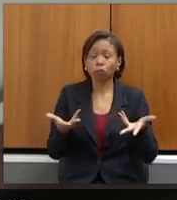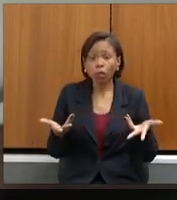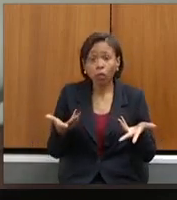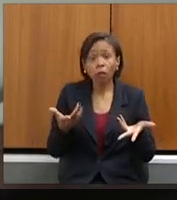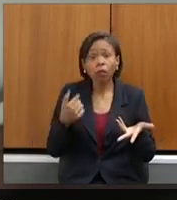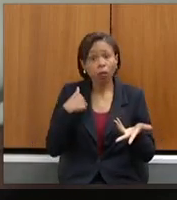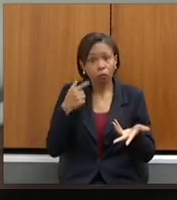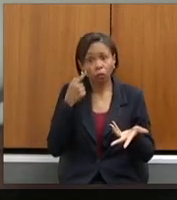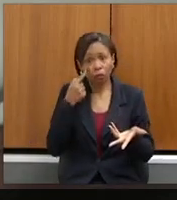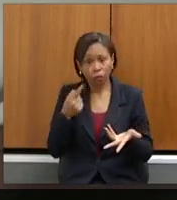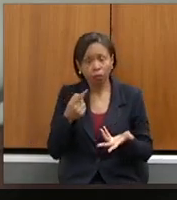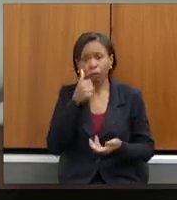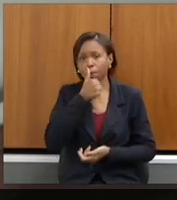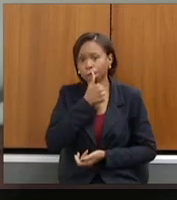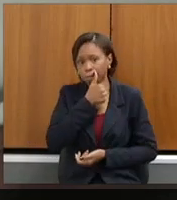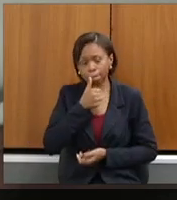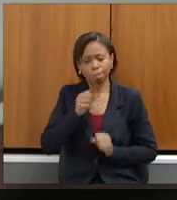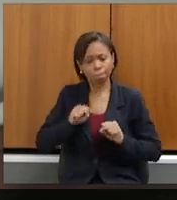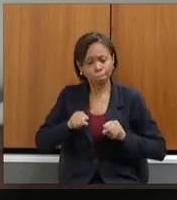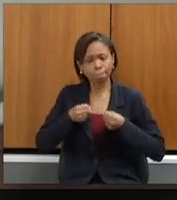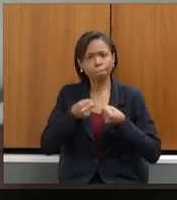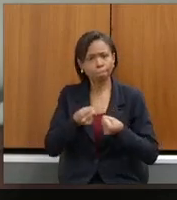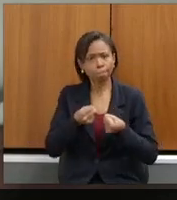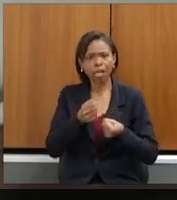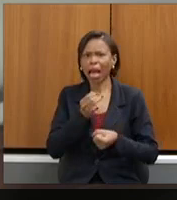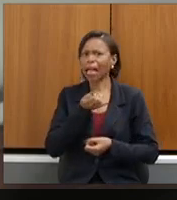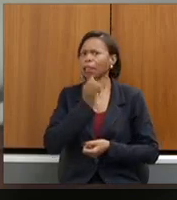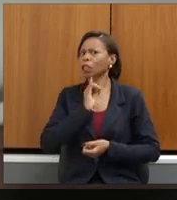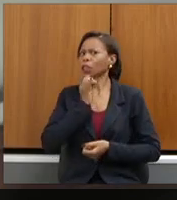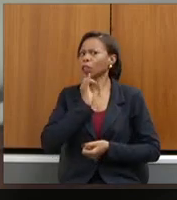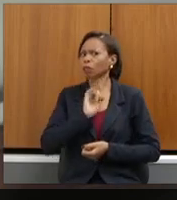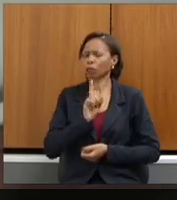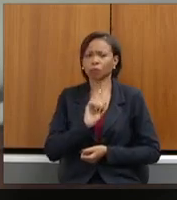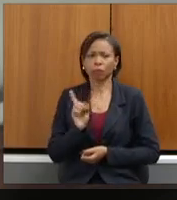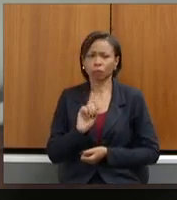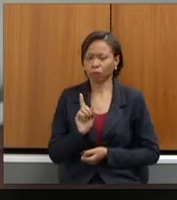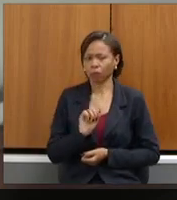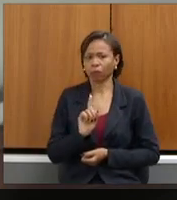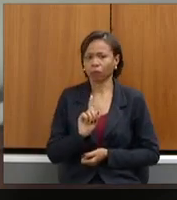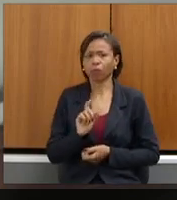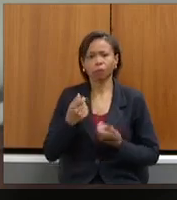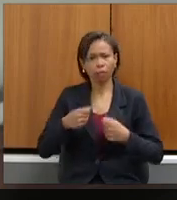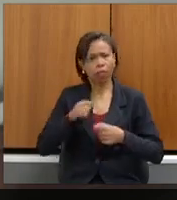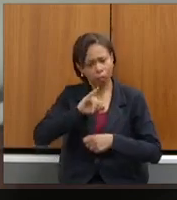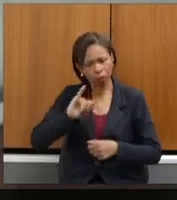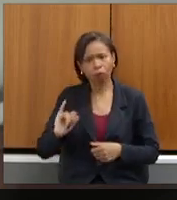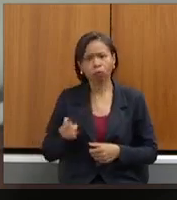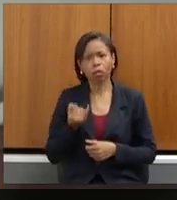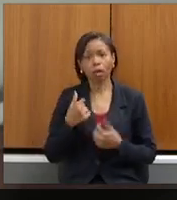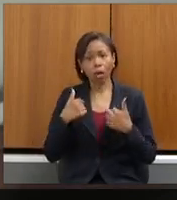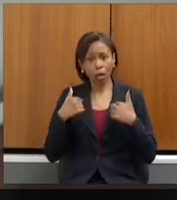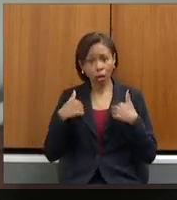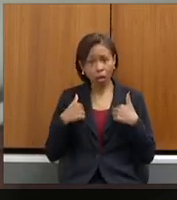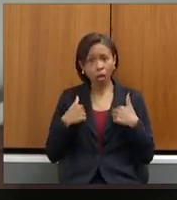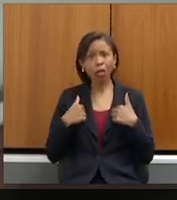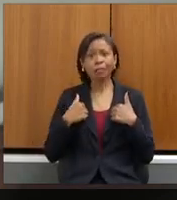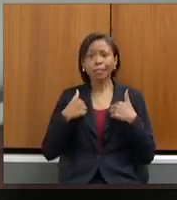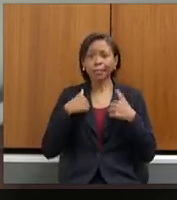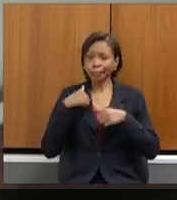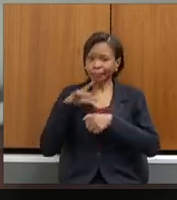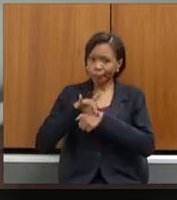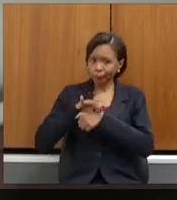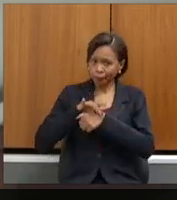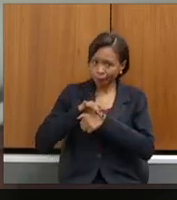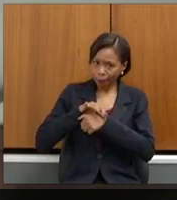ele tem que ser eu não pode ser um pão nós temos que tirar por ver eu tô aqui na convalescença da convide